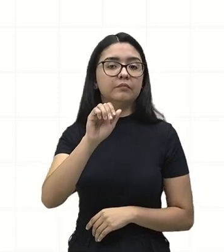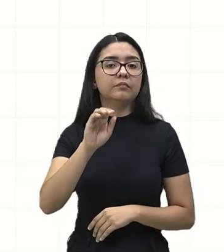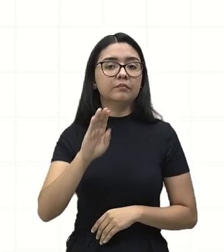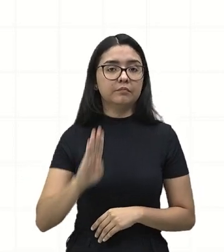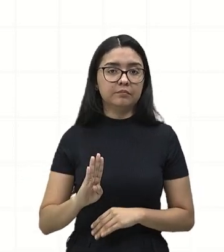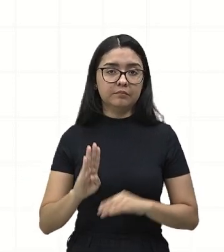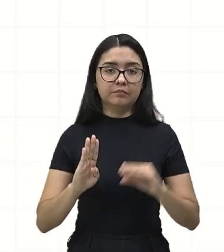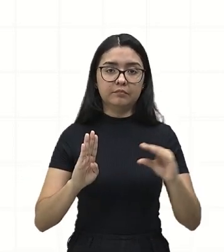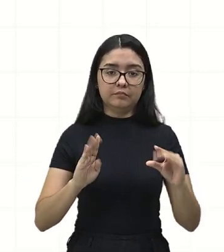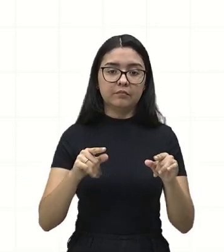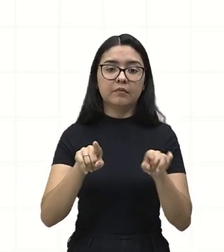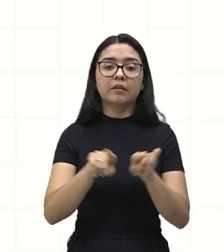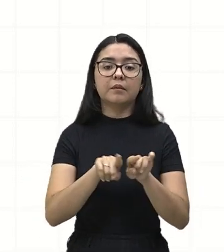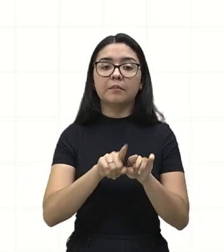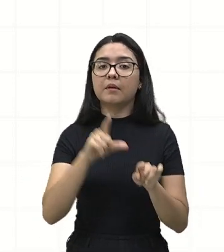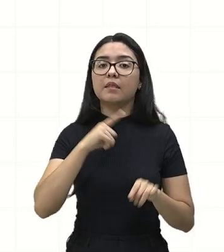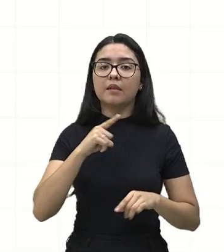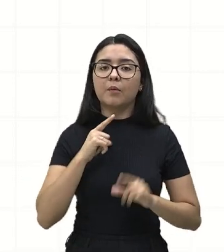2 pontos.